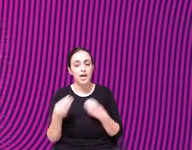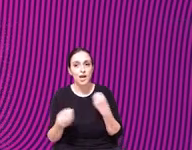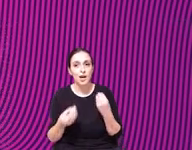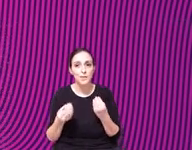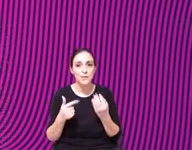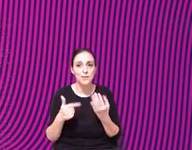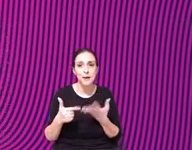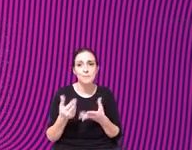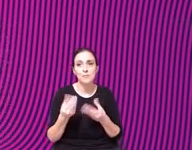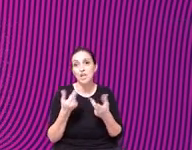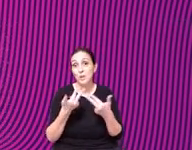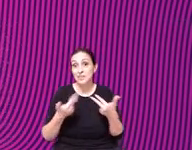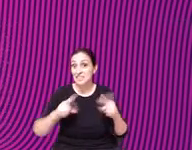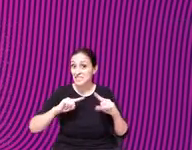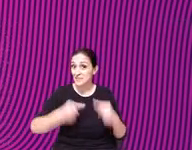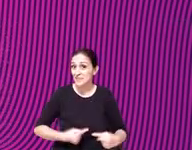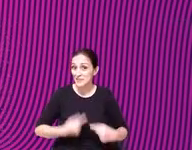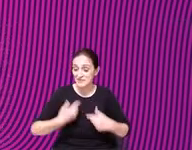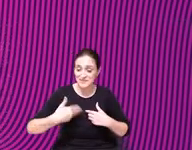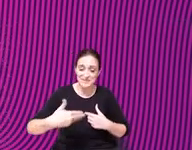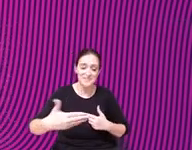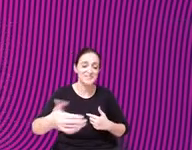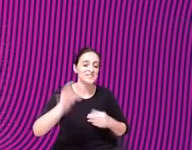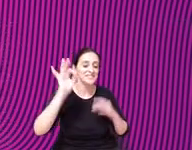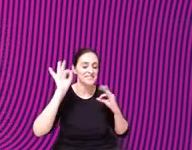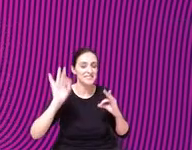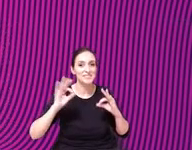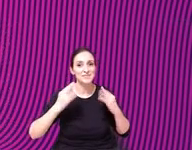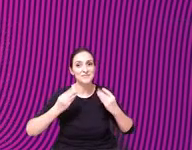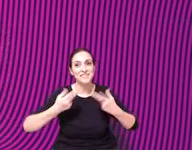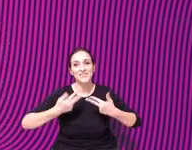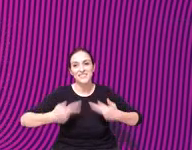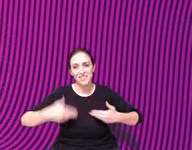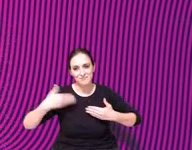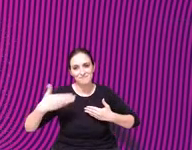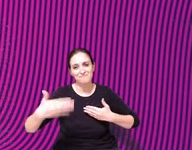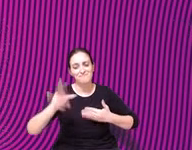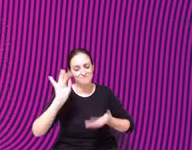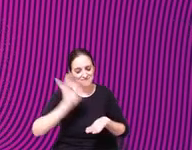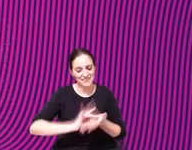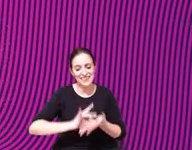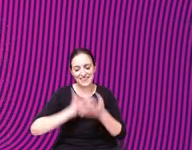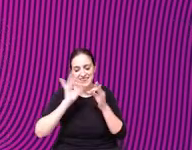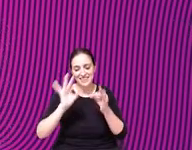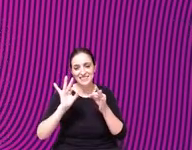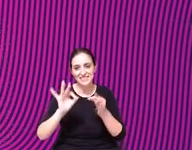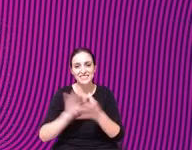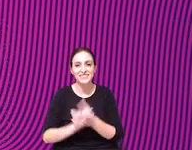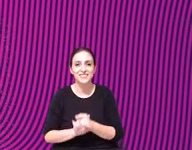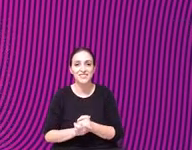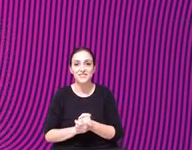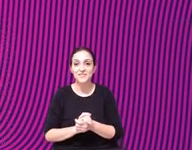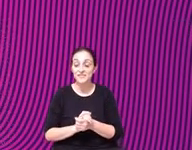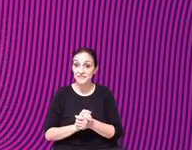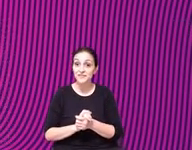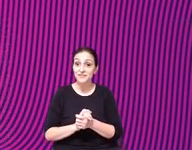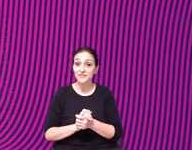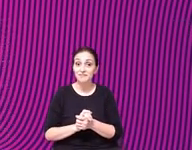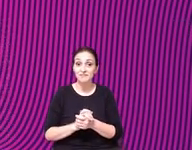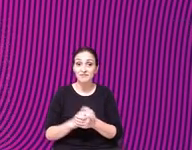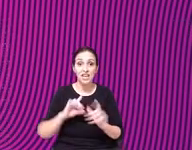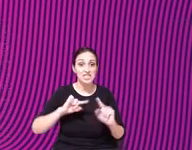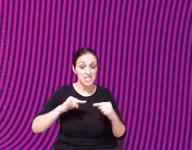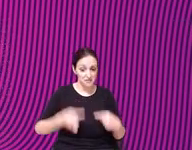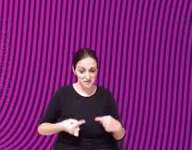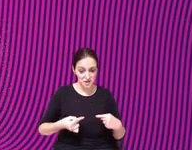pela frente. Né? Muita coisa pela frente. Muita coisa pela frente. Mas eu gostaria... Mas os desafios estão